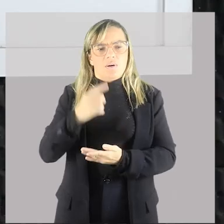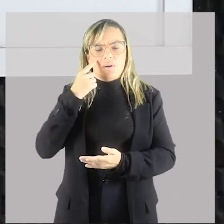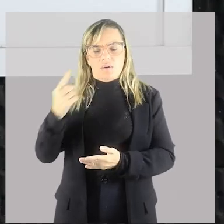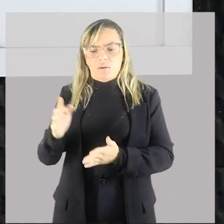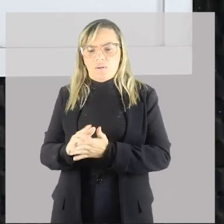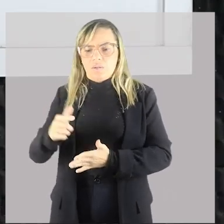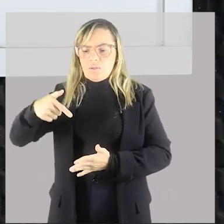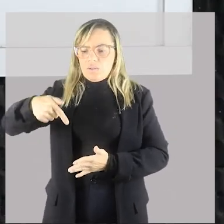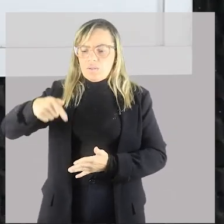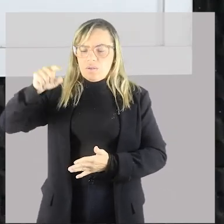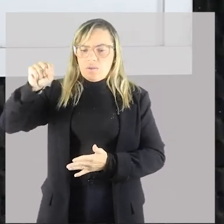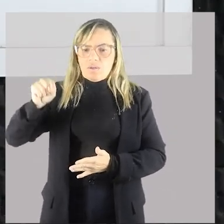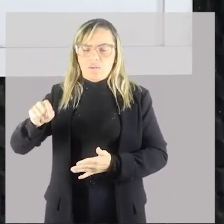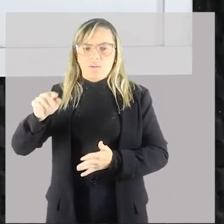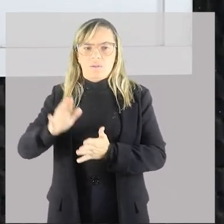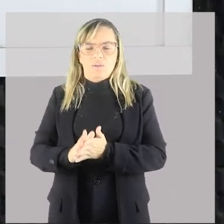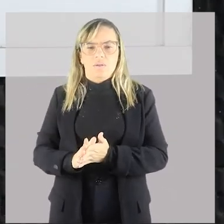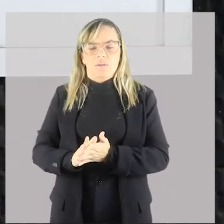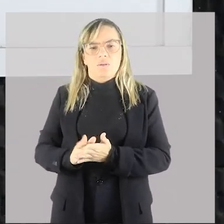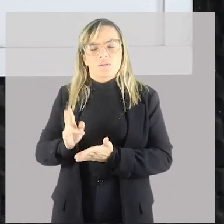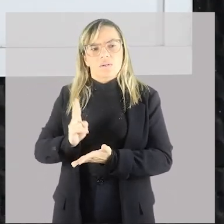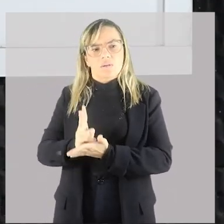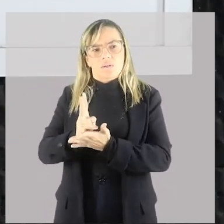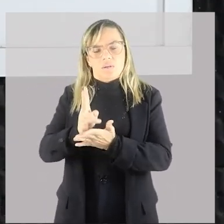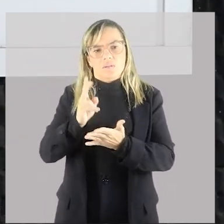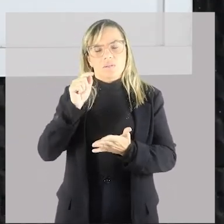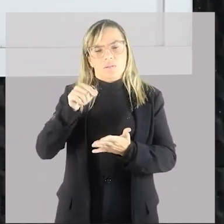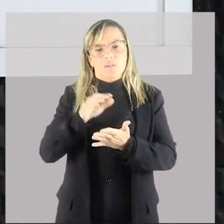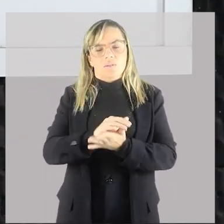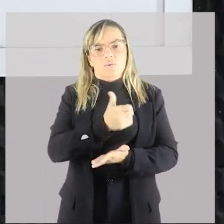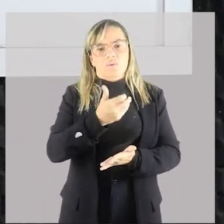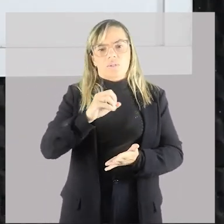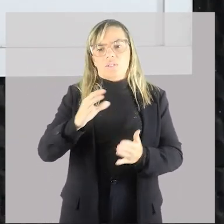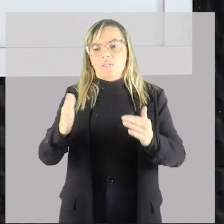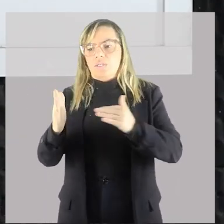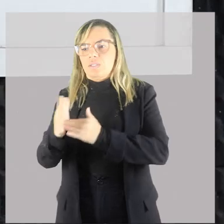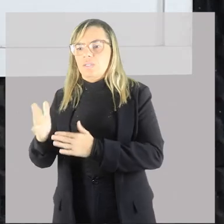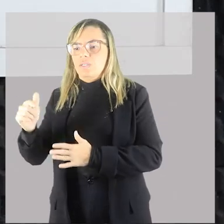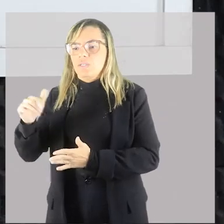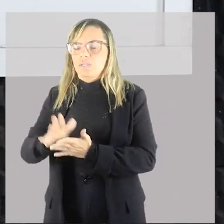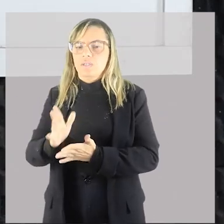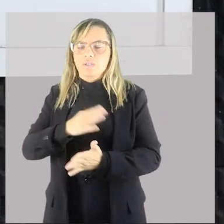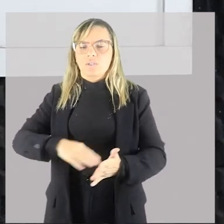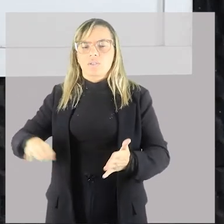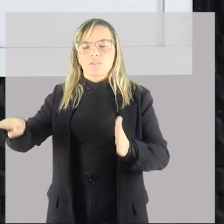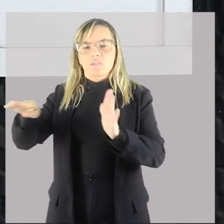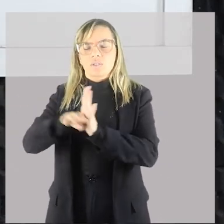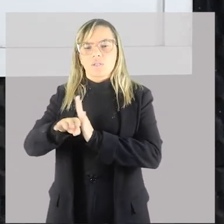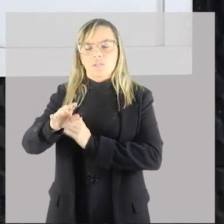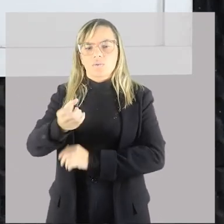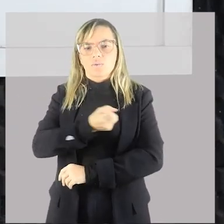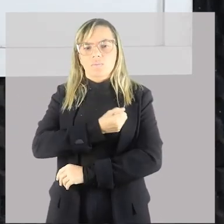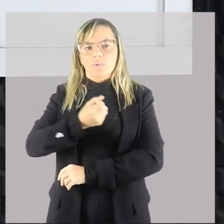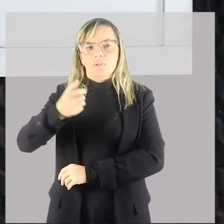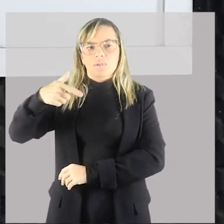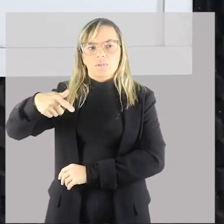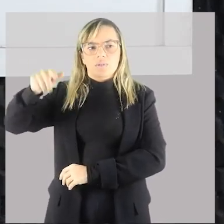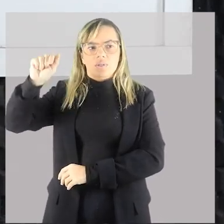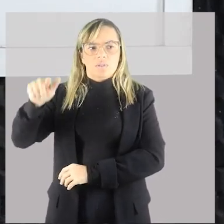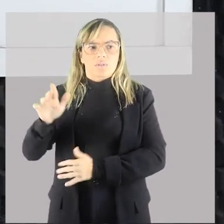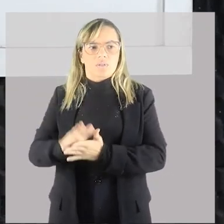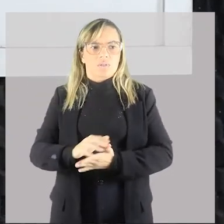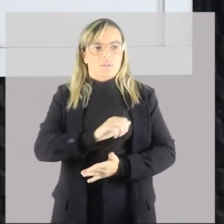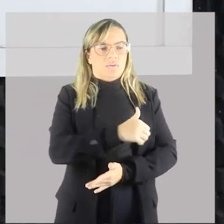7 fatorial, eu vou prosseguir com esse 10 até chegar no 7. Então você vai ter 10 vezes